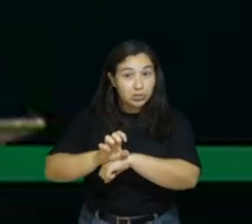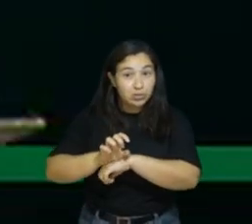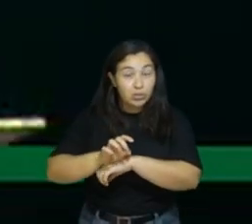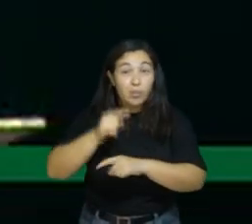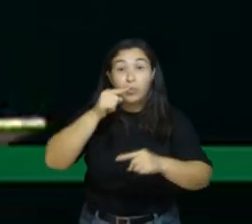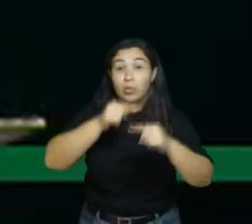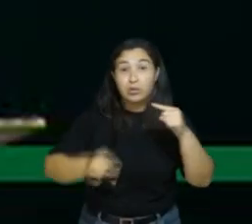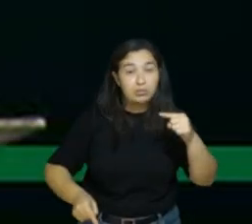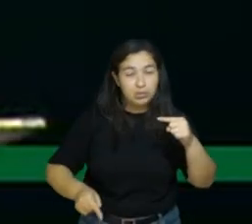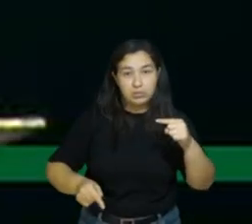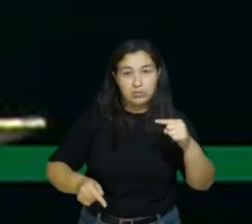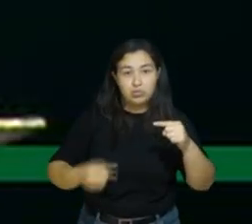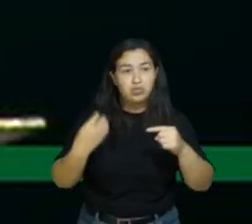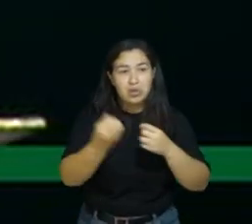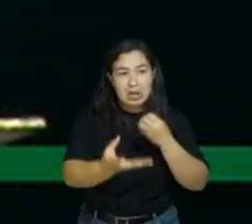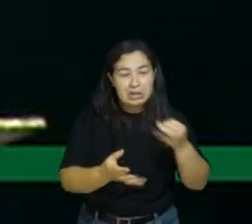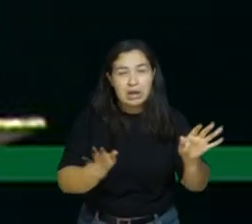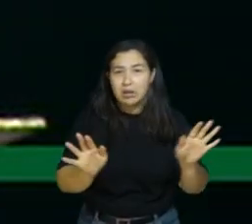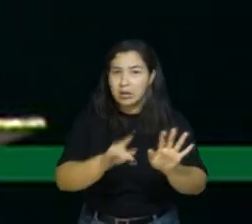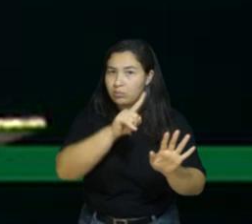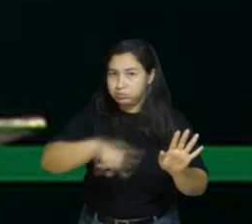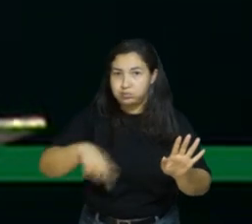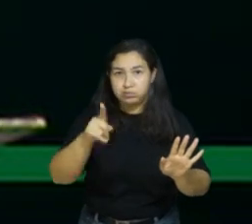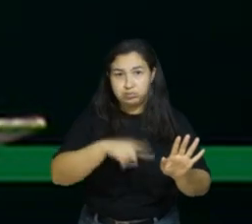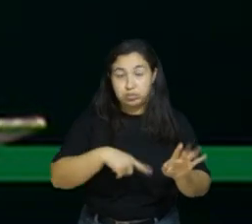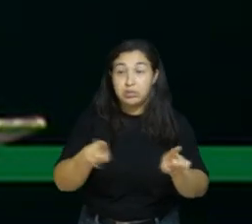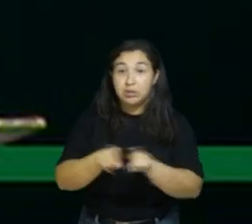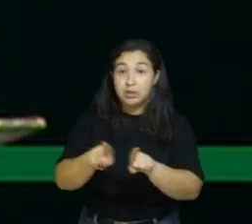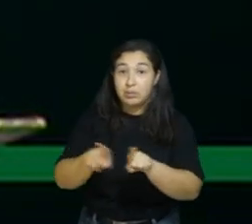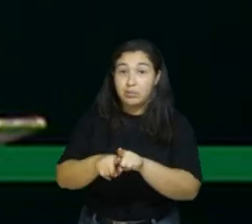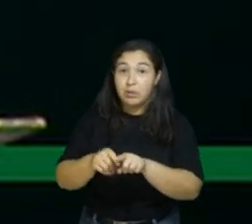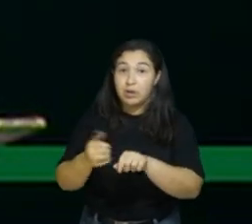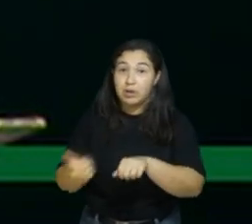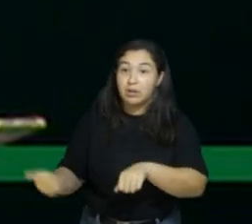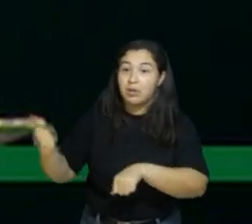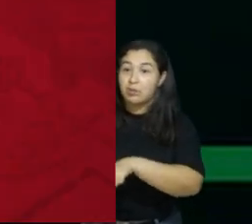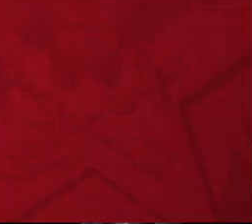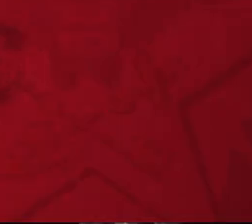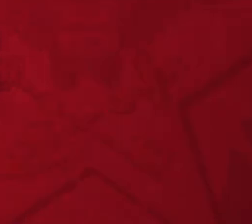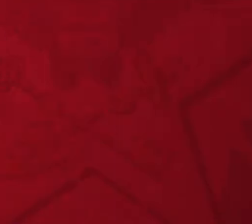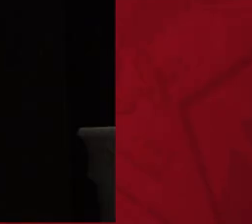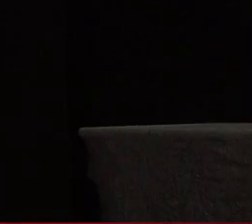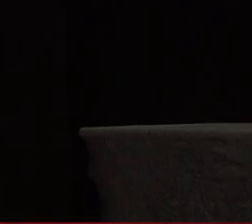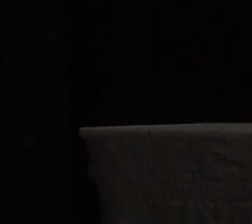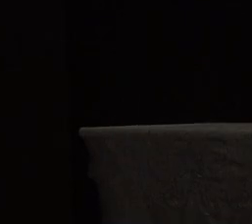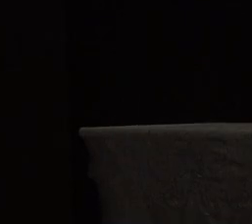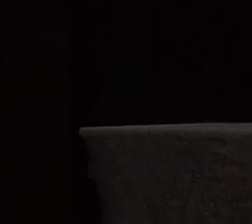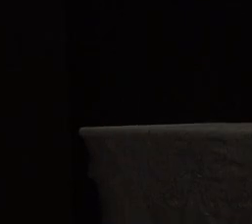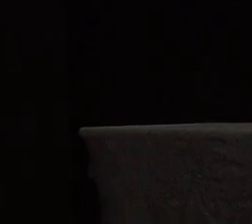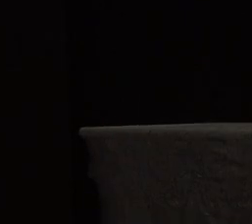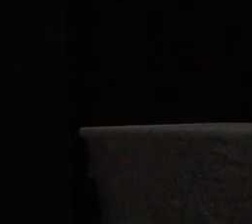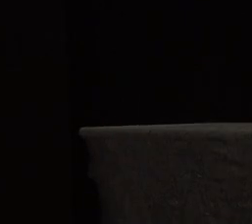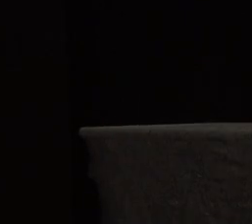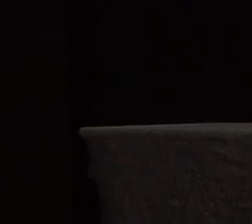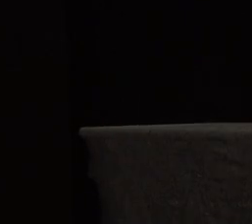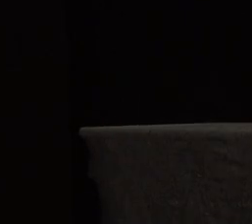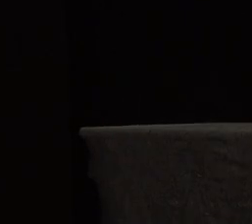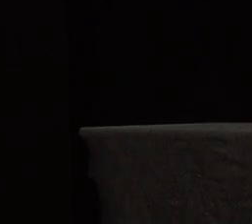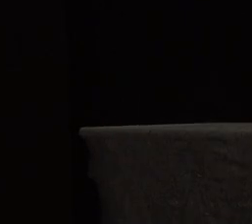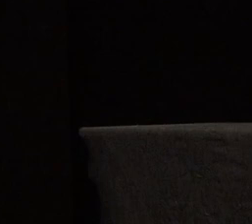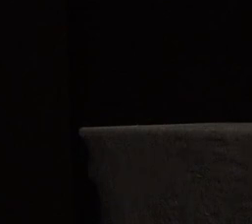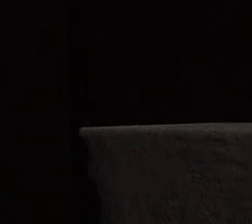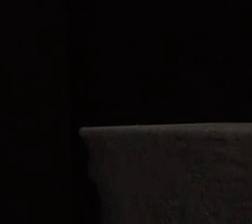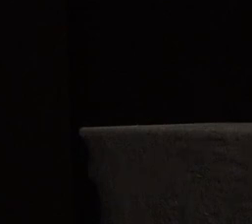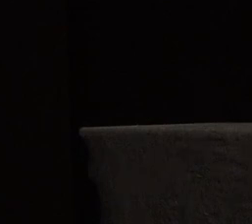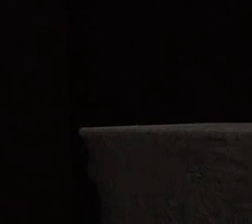de tomar posse em cargo ou função pública no estado de Santa Catarina. O deputado Marquito abordou as ações